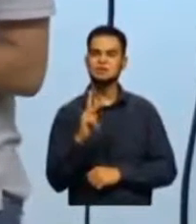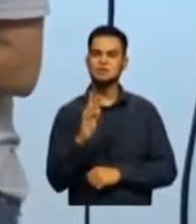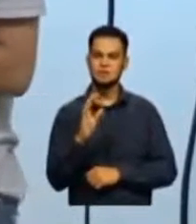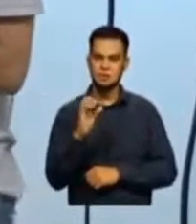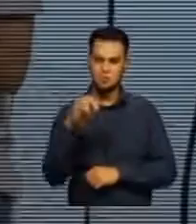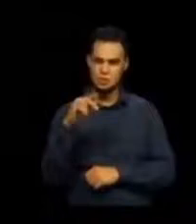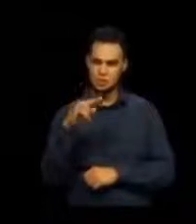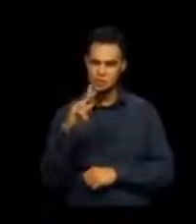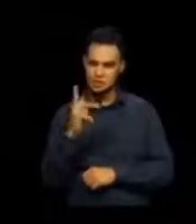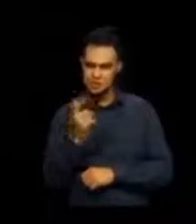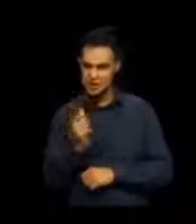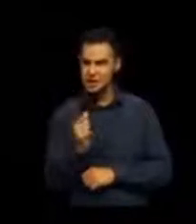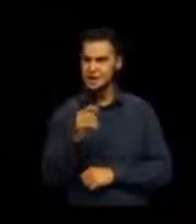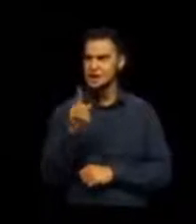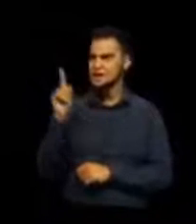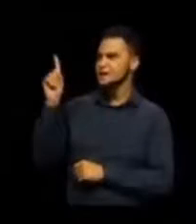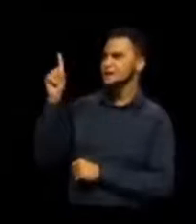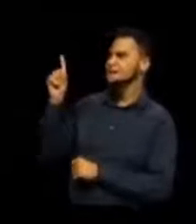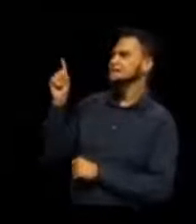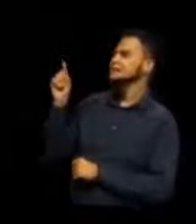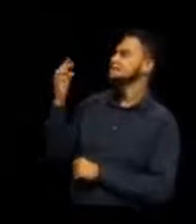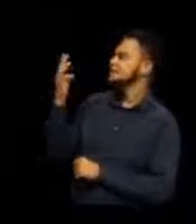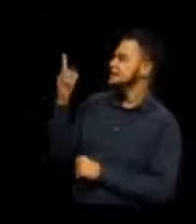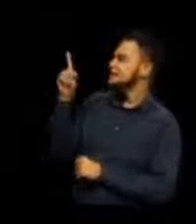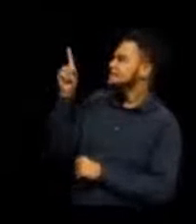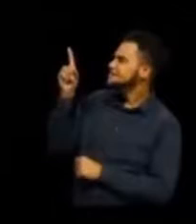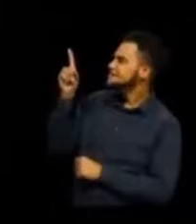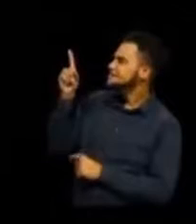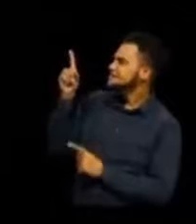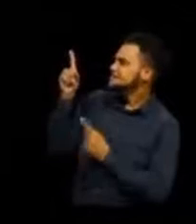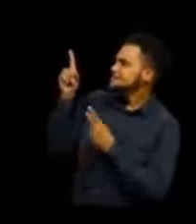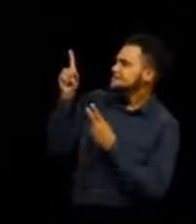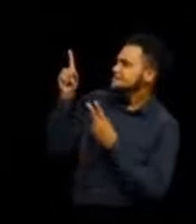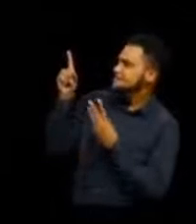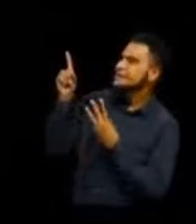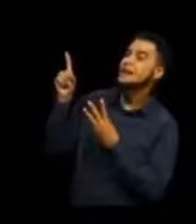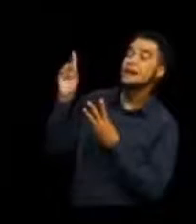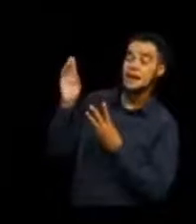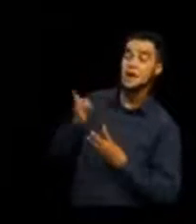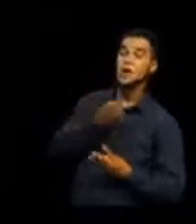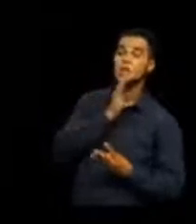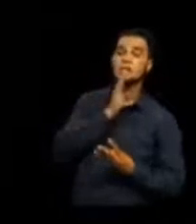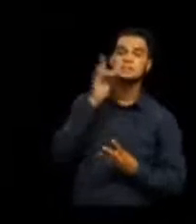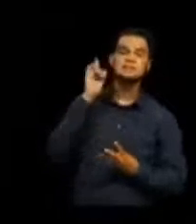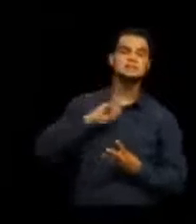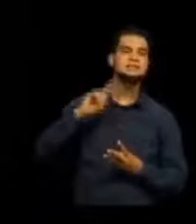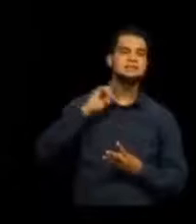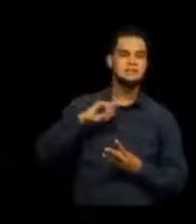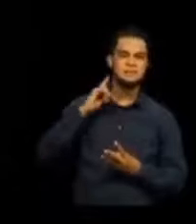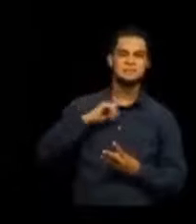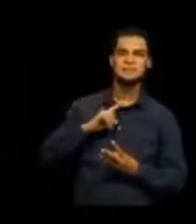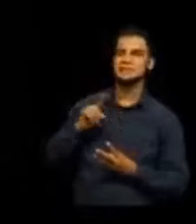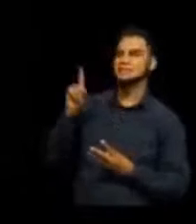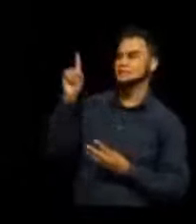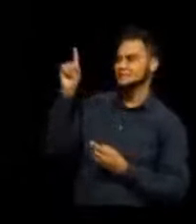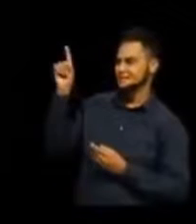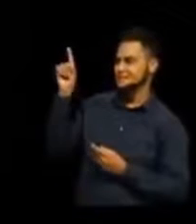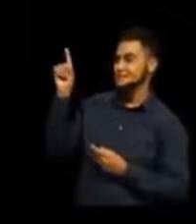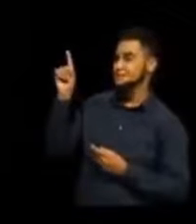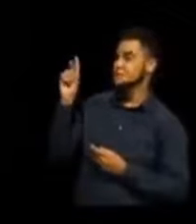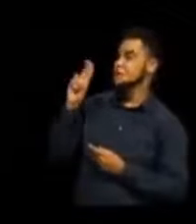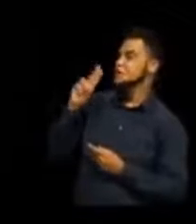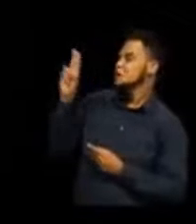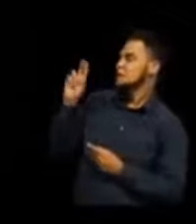Minas Gerais. Ela é causada por vírus dos gêneros Flavírus. Ela tem o seu vetor, o